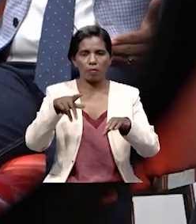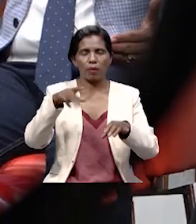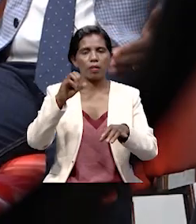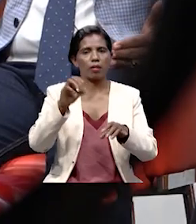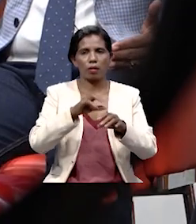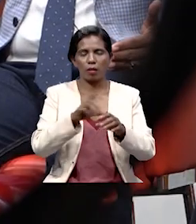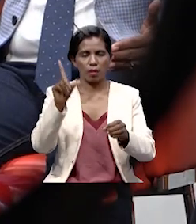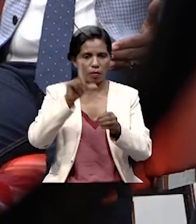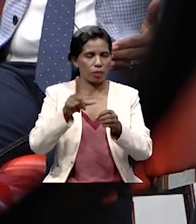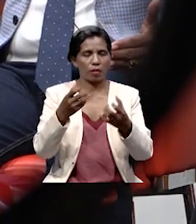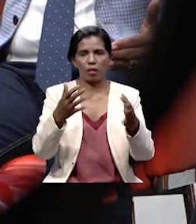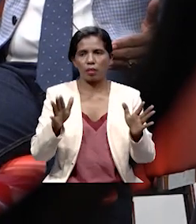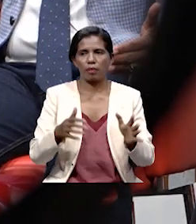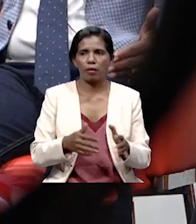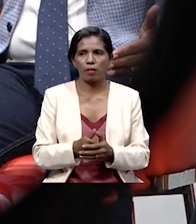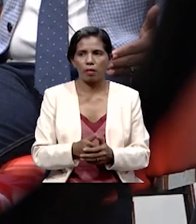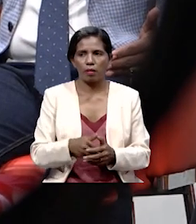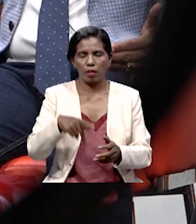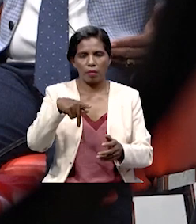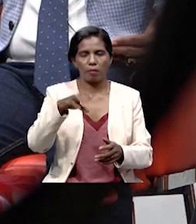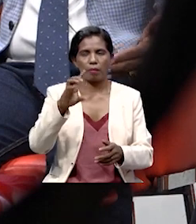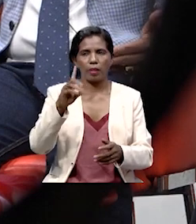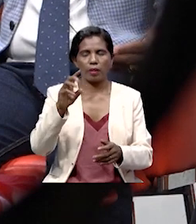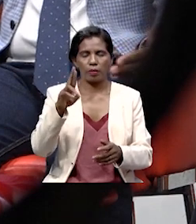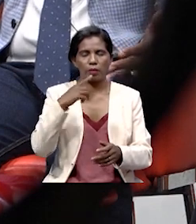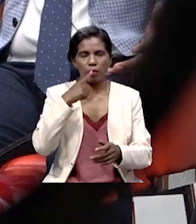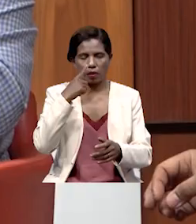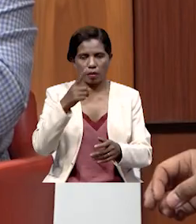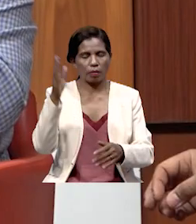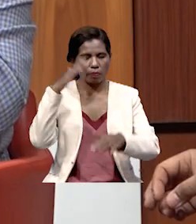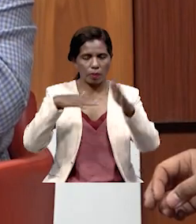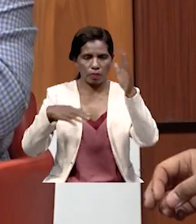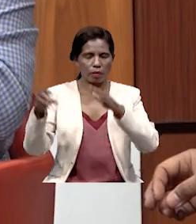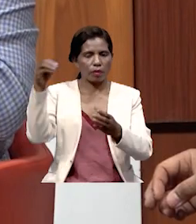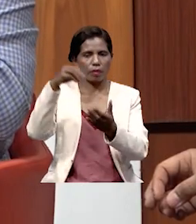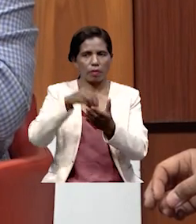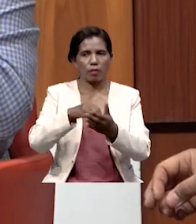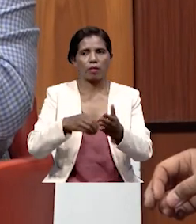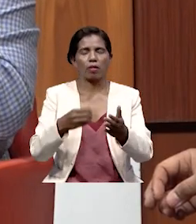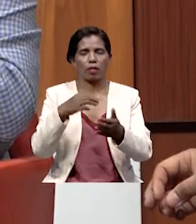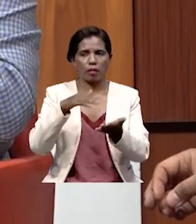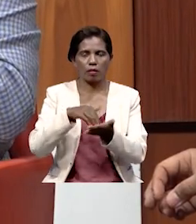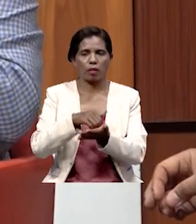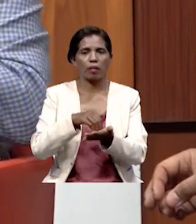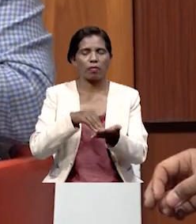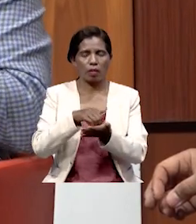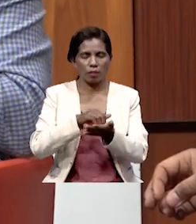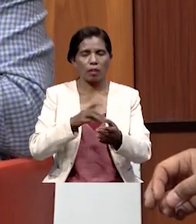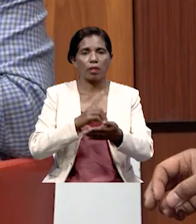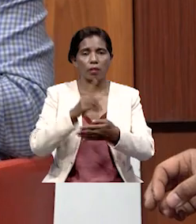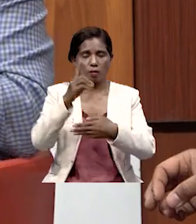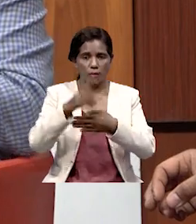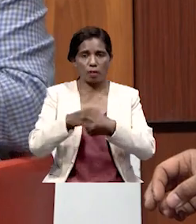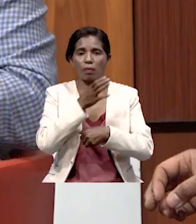ya. Ministro Agricultura Pedro dos Reis reconhece problema investimento sai fraqueza mos ba desenvolvimento setor